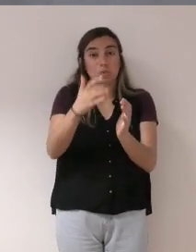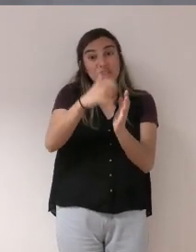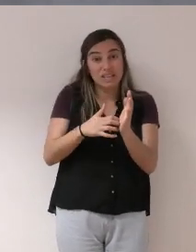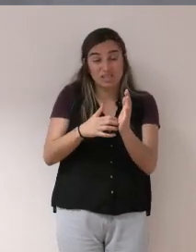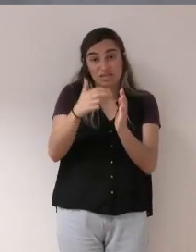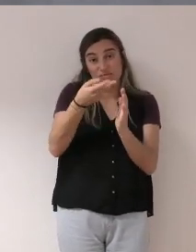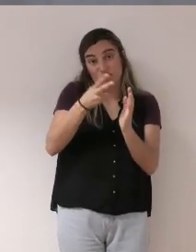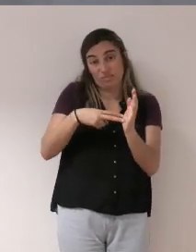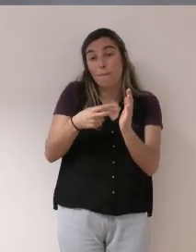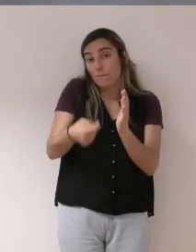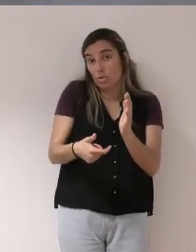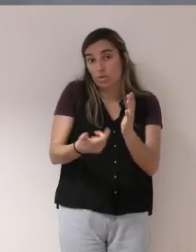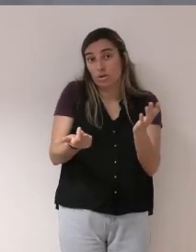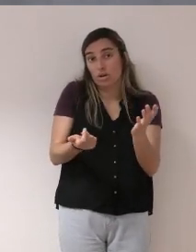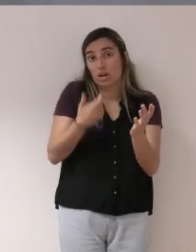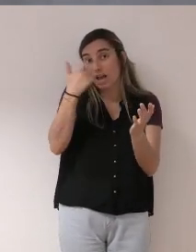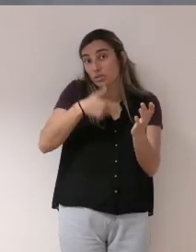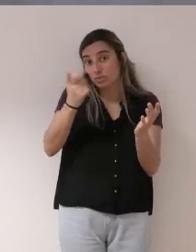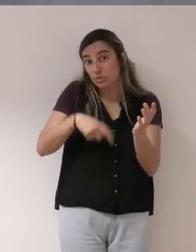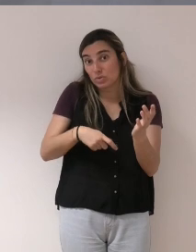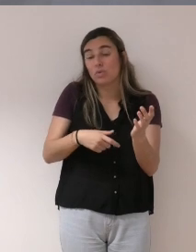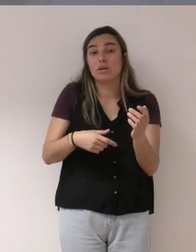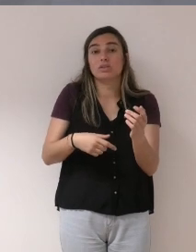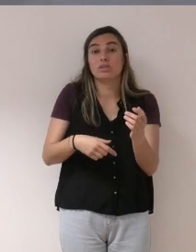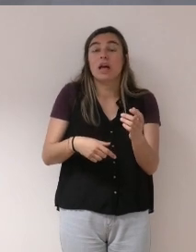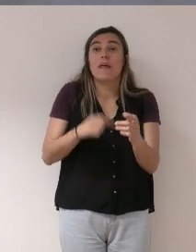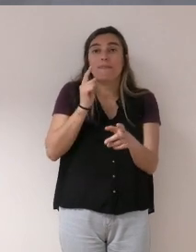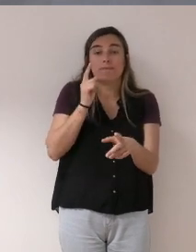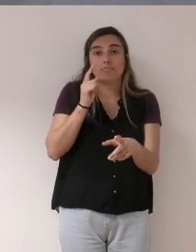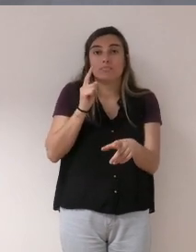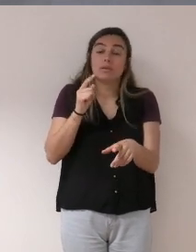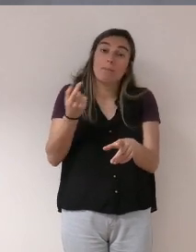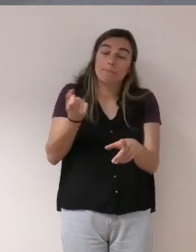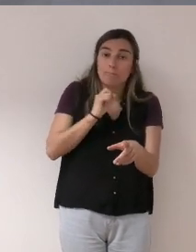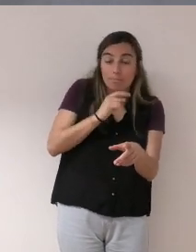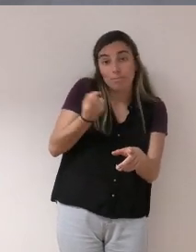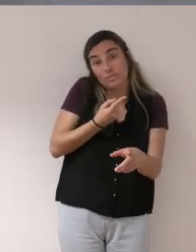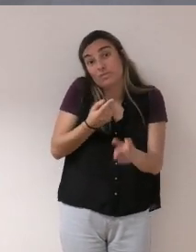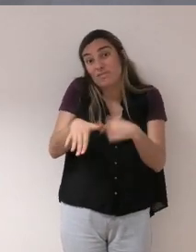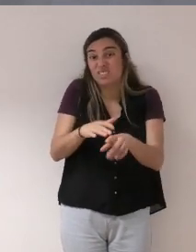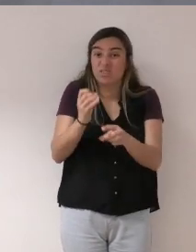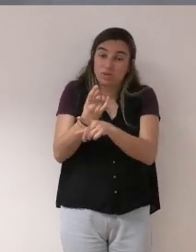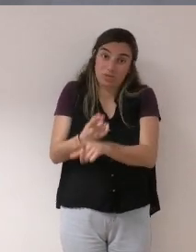lidos. Naturalmente, as pessoas têm mais que fazer do que ler os meus livros. Há muitos livros para serem lidos.